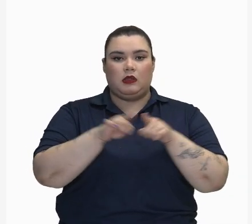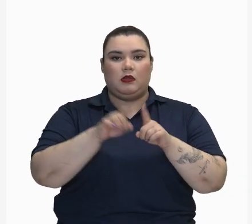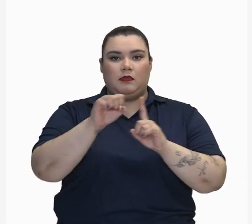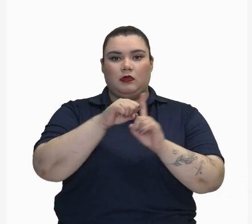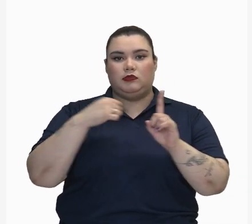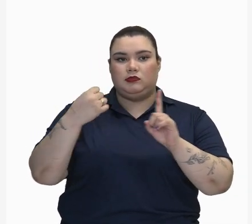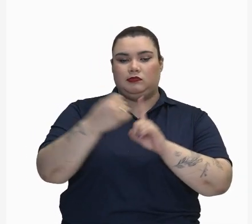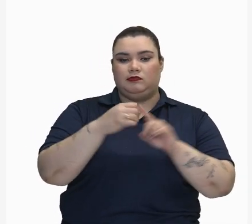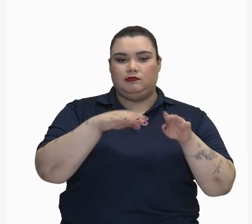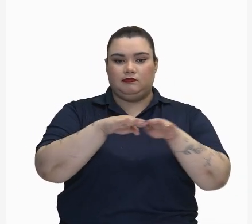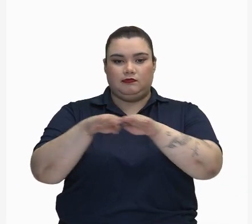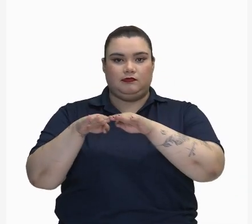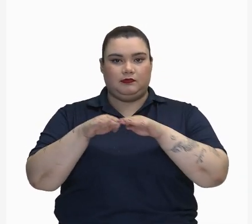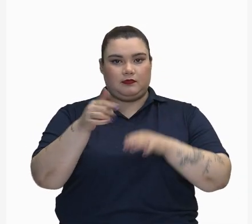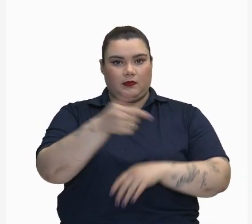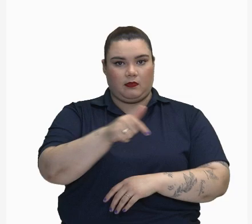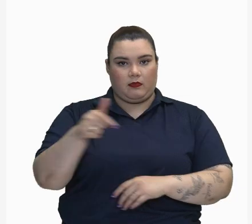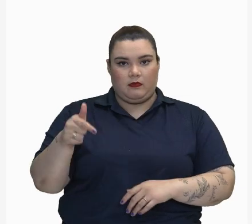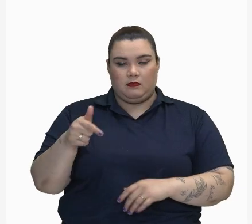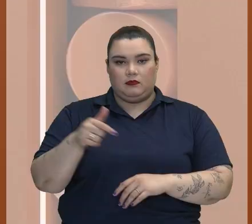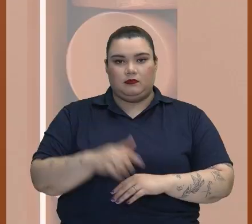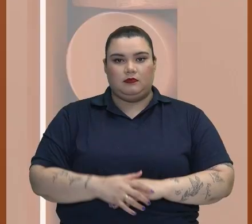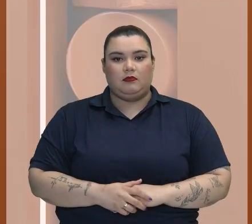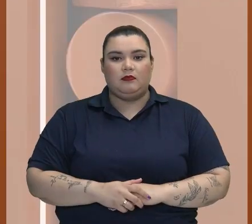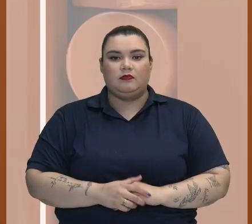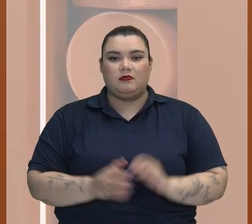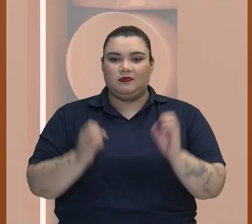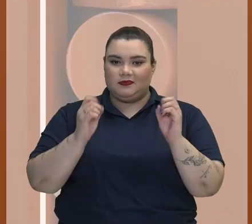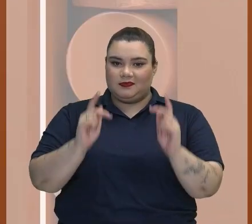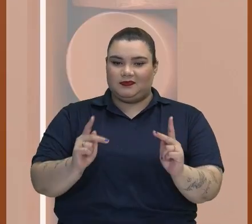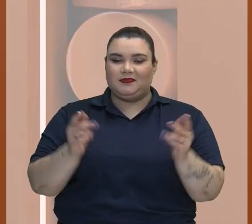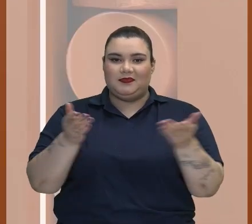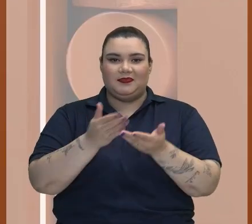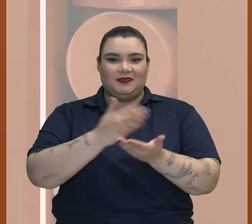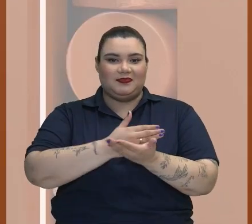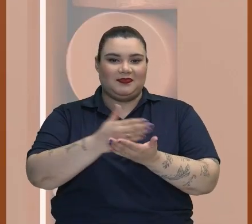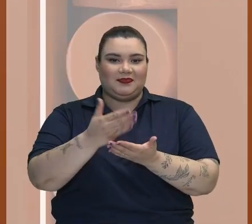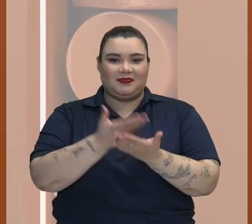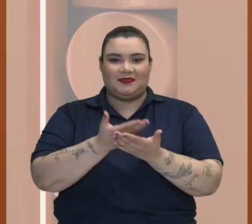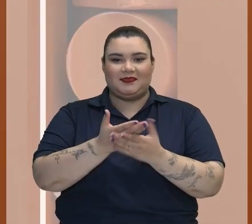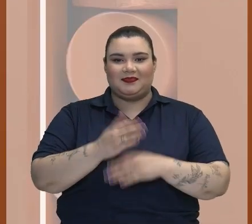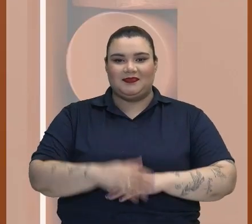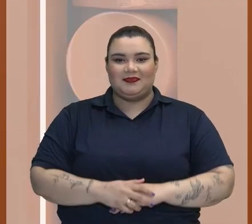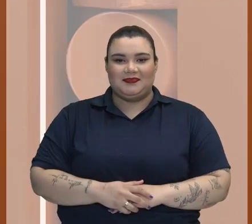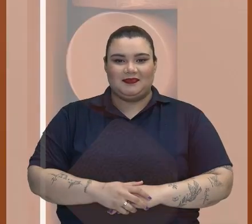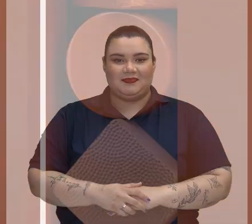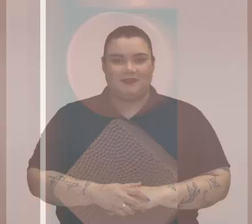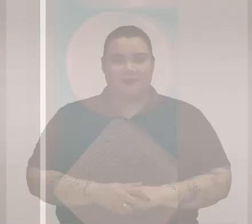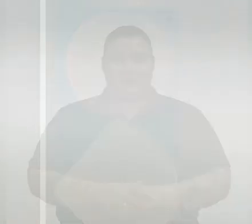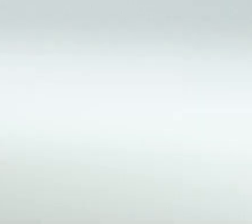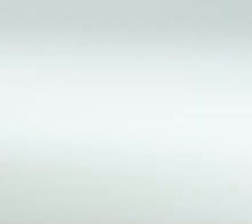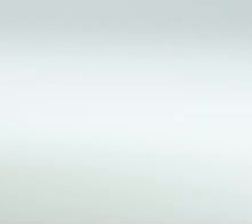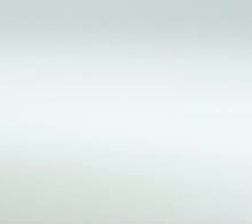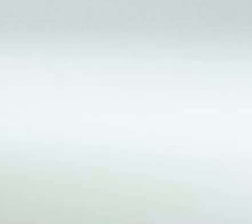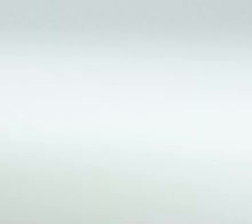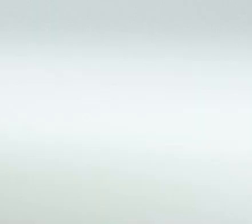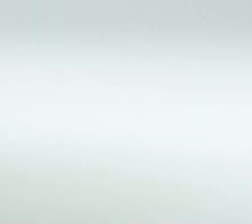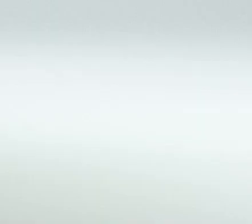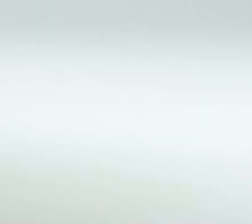e desigualdades socioespaciais. Vamos lá dar início à nossa aula.